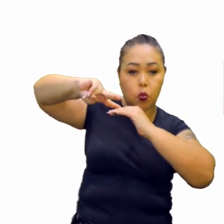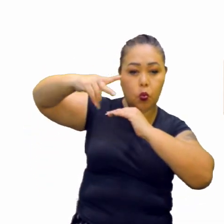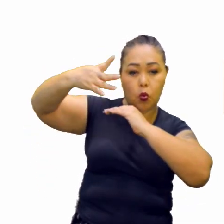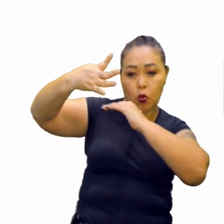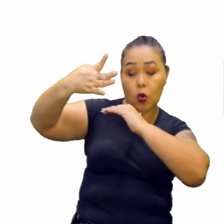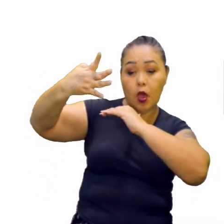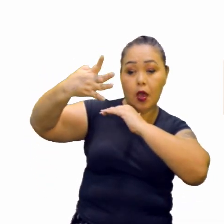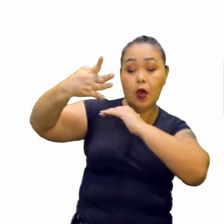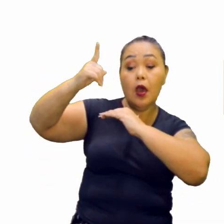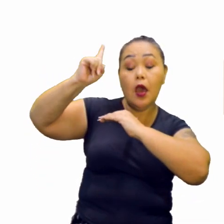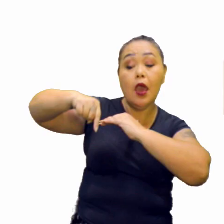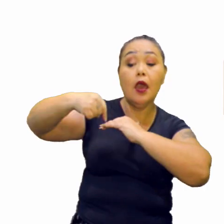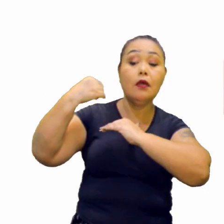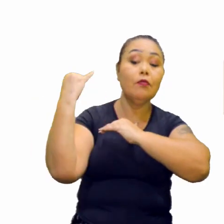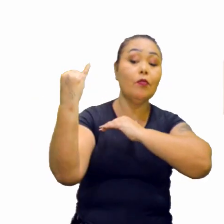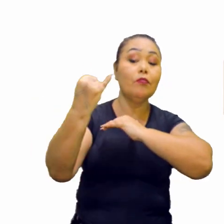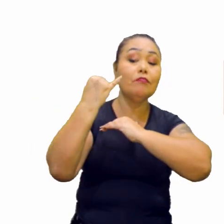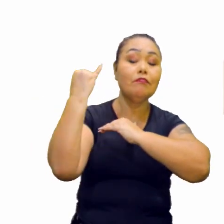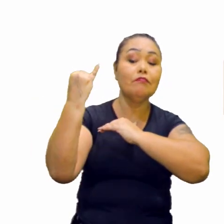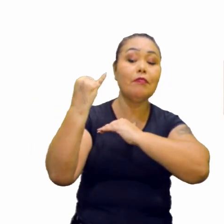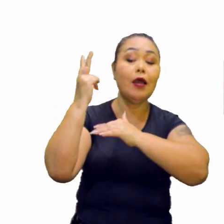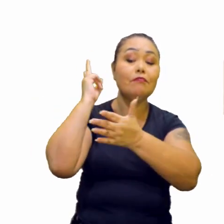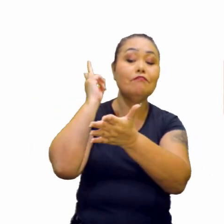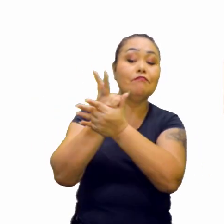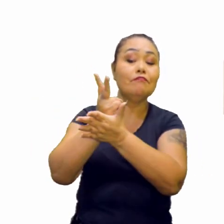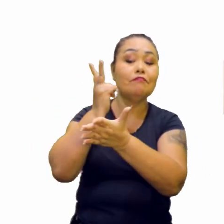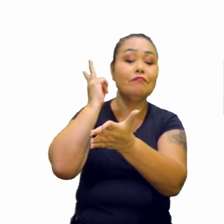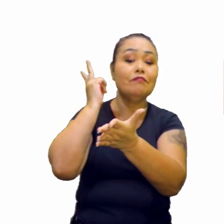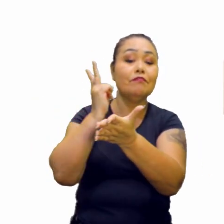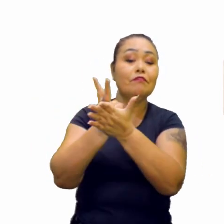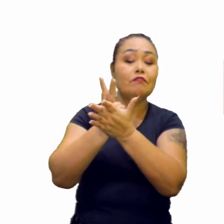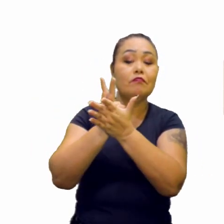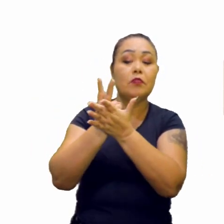fundamental importância, manter a